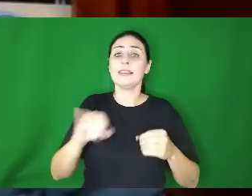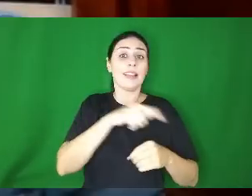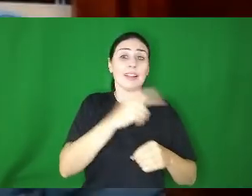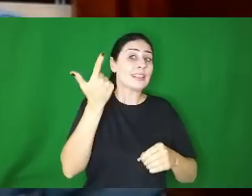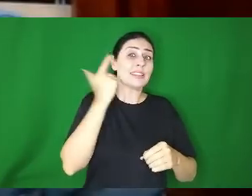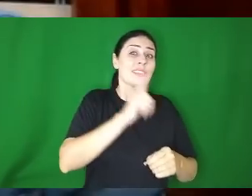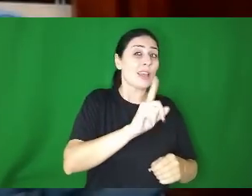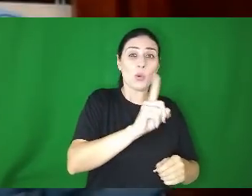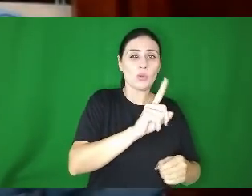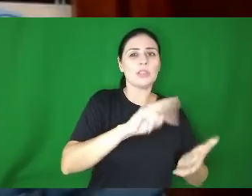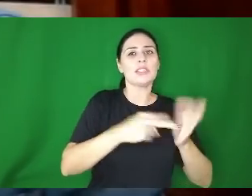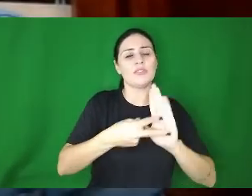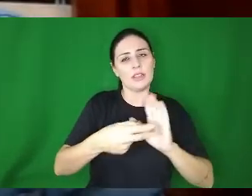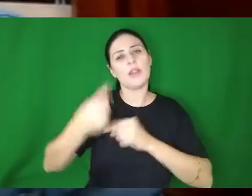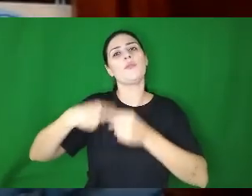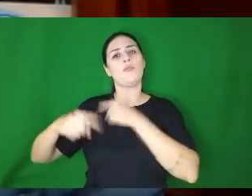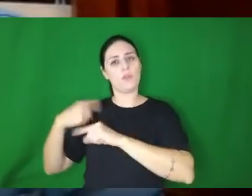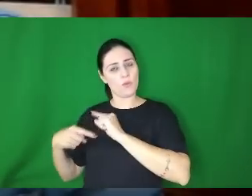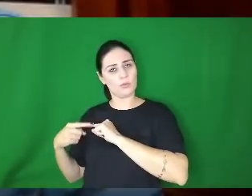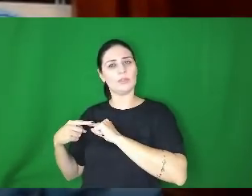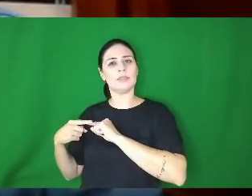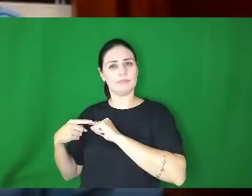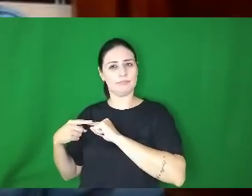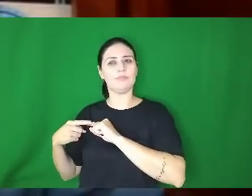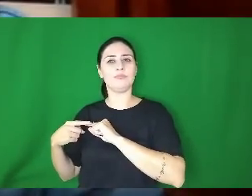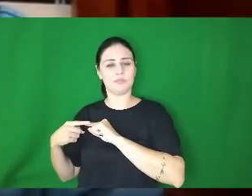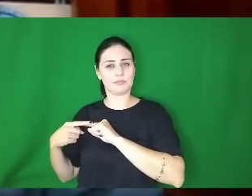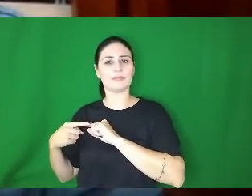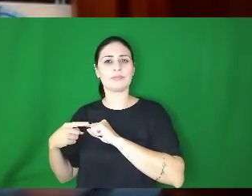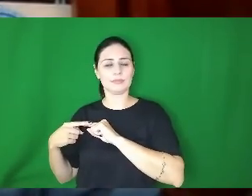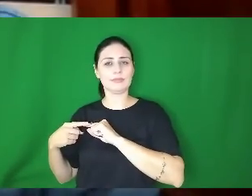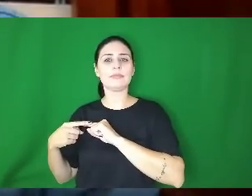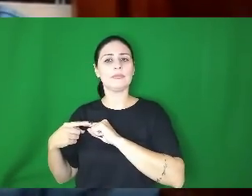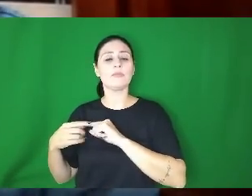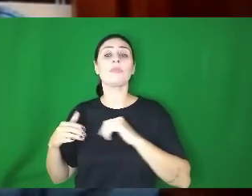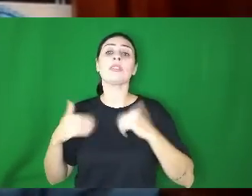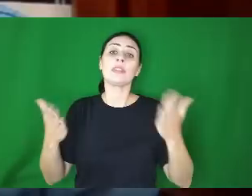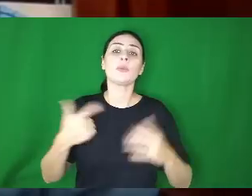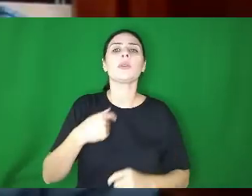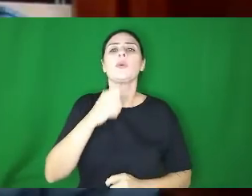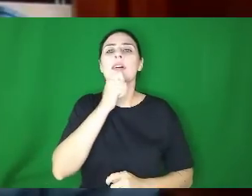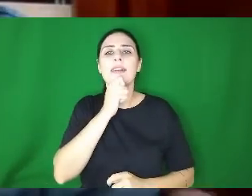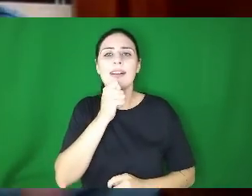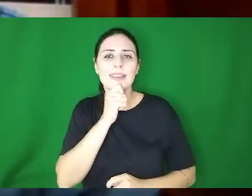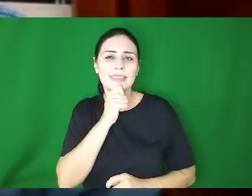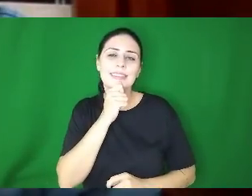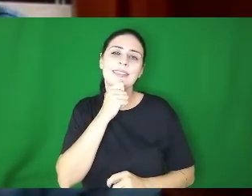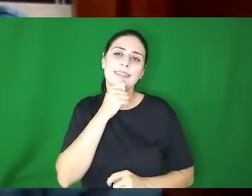papel para avaliar, e esse papel foi feito longe da gente, que você não sabe como é que